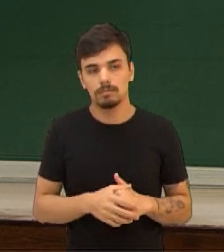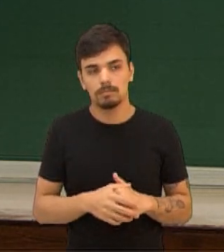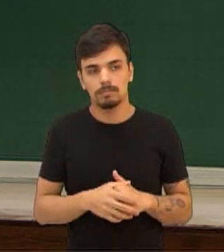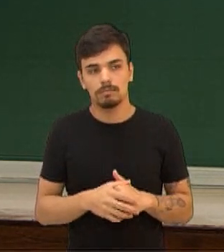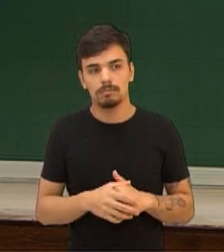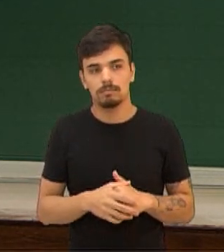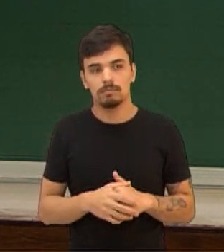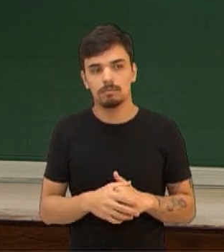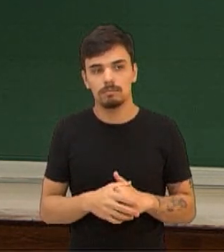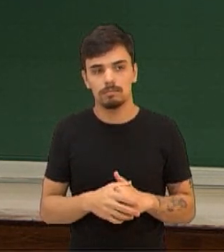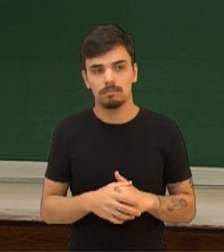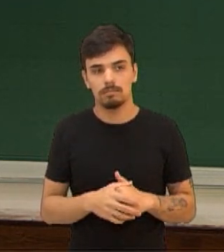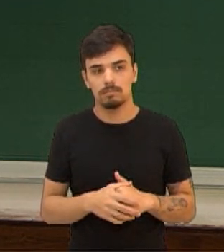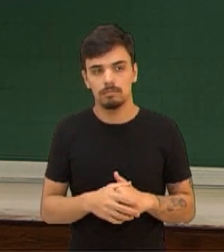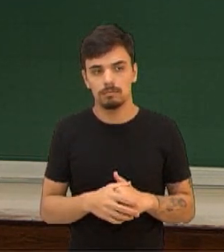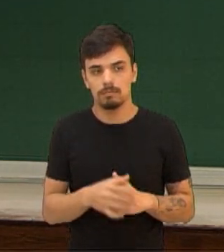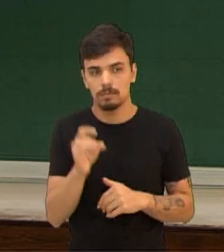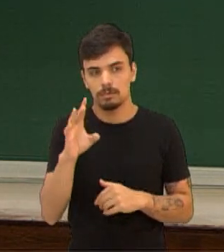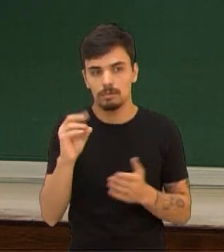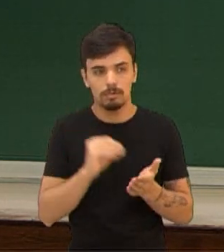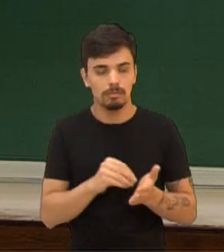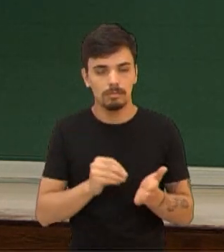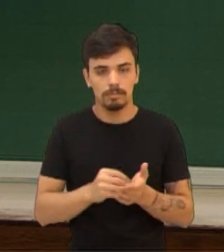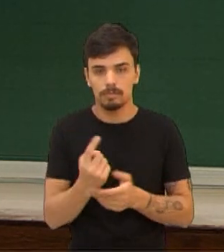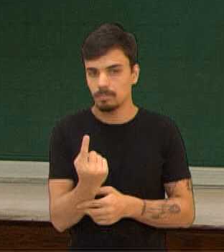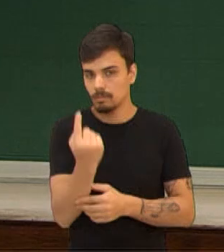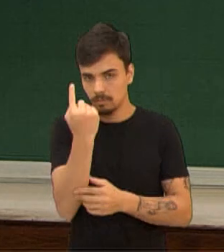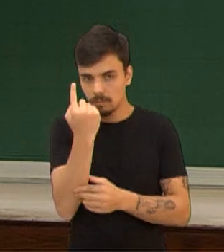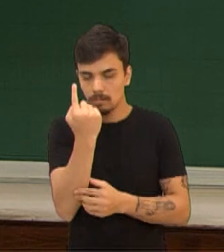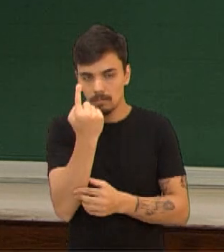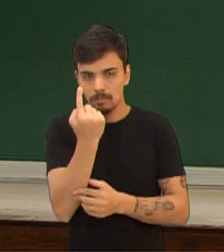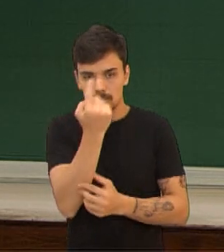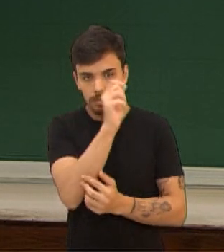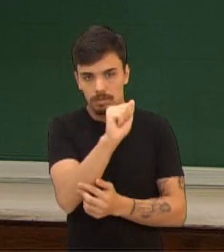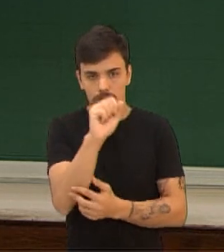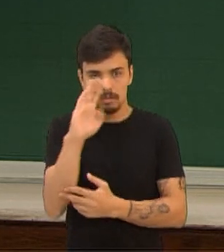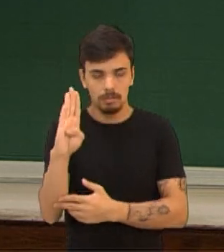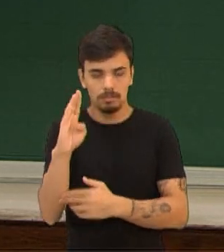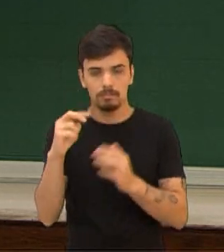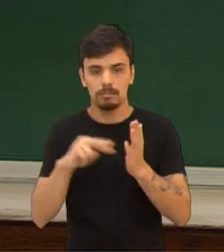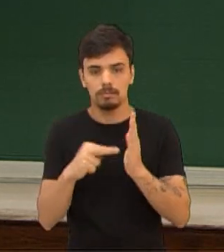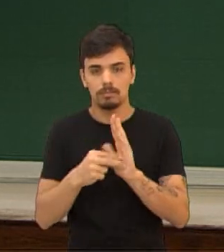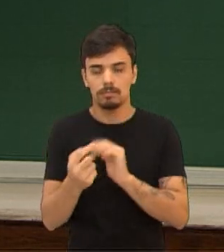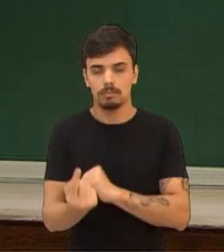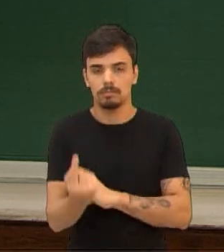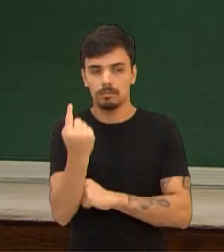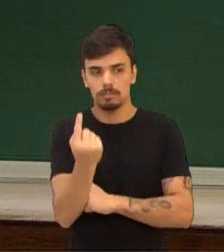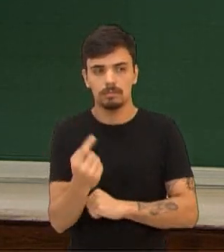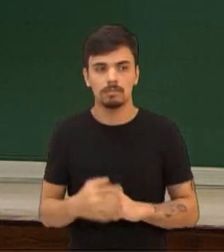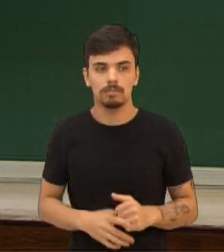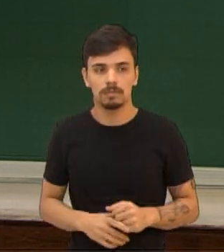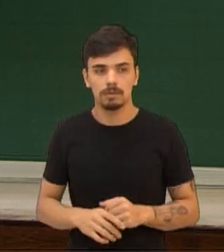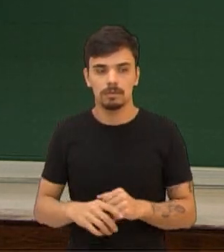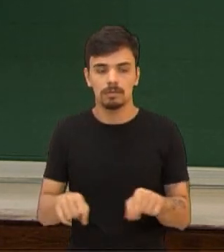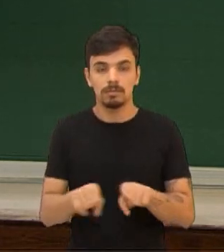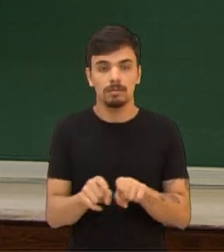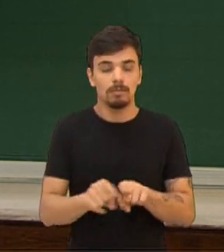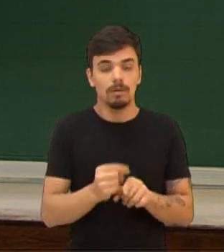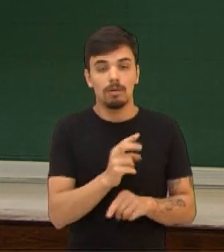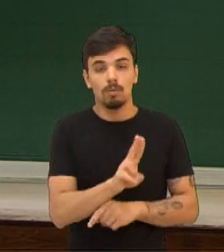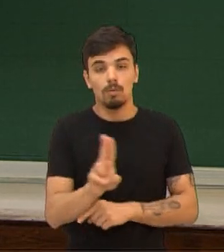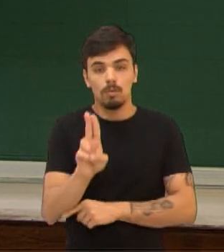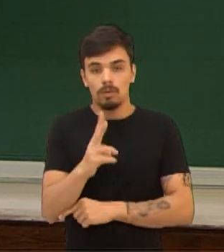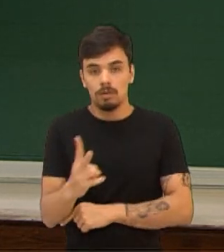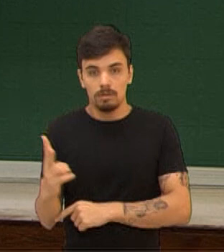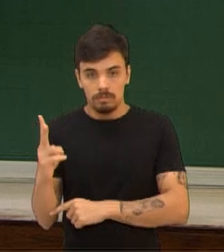Em vez de colocar UAB, eu coloquei U1, que é a tensão no capacitor 1, Então, a tensão no capacitor 2 e a